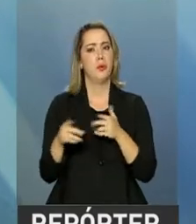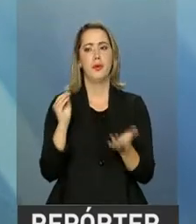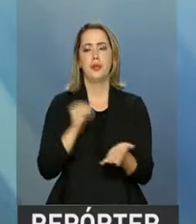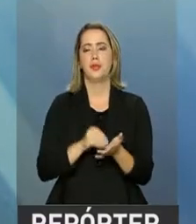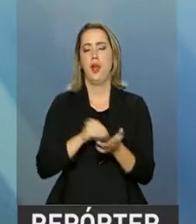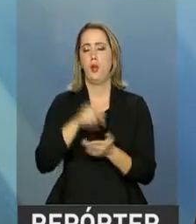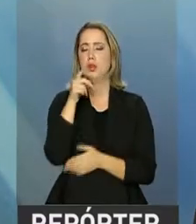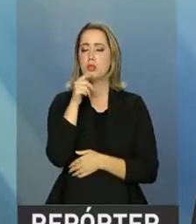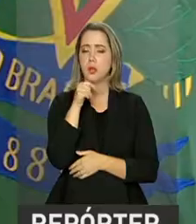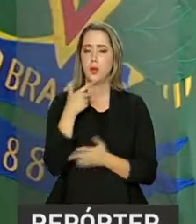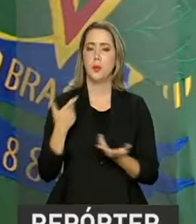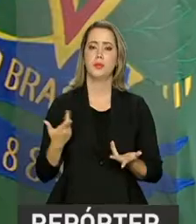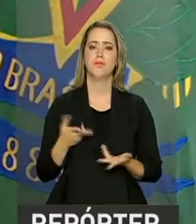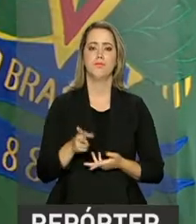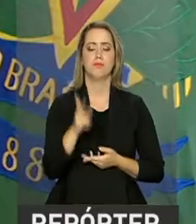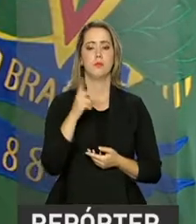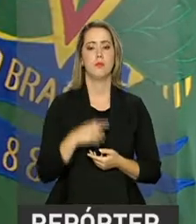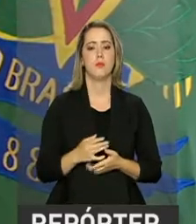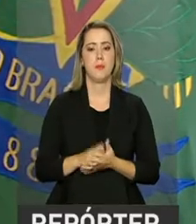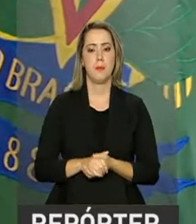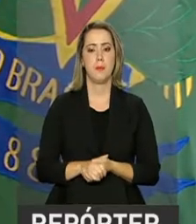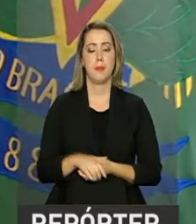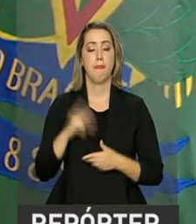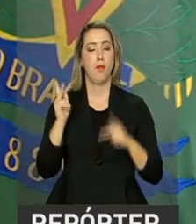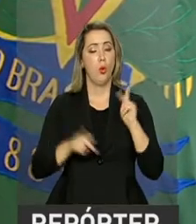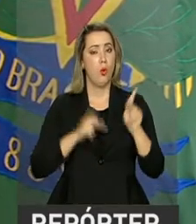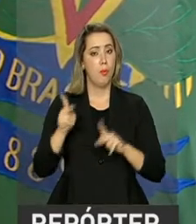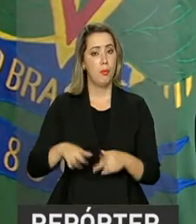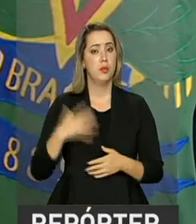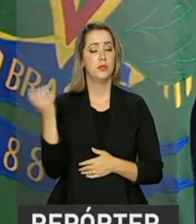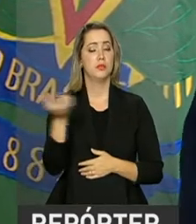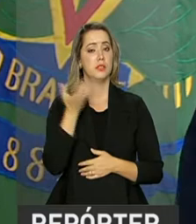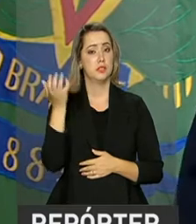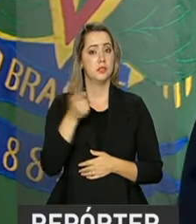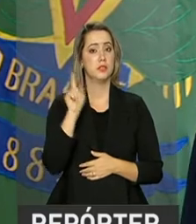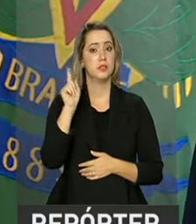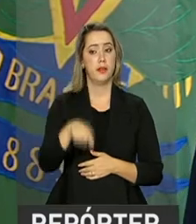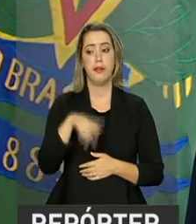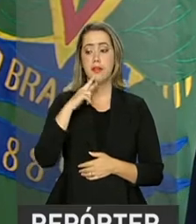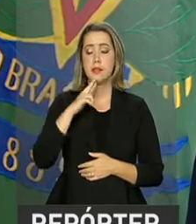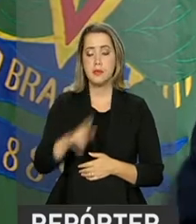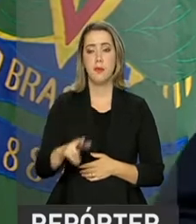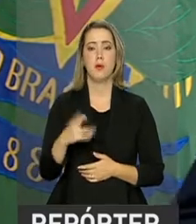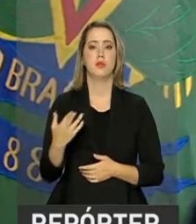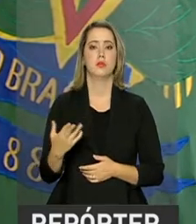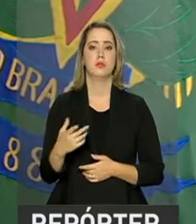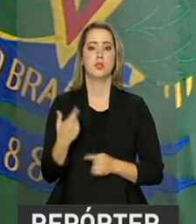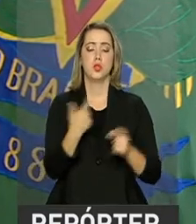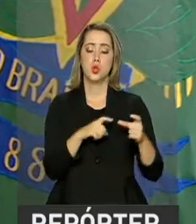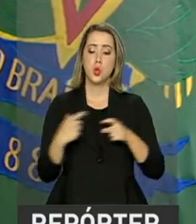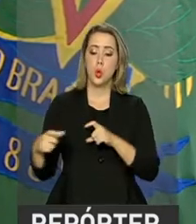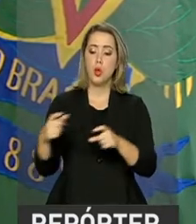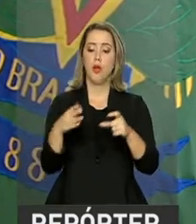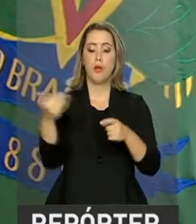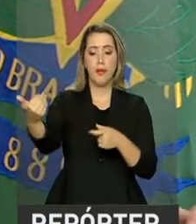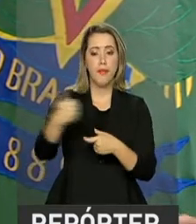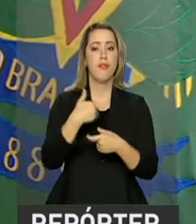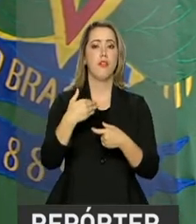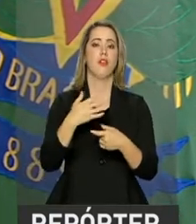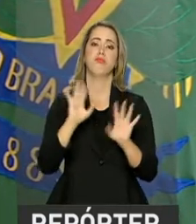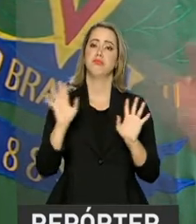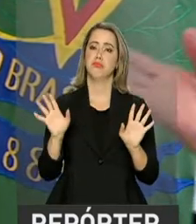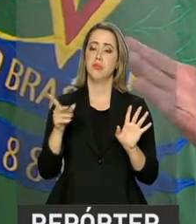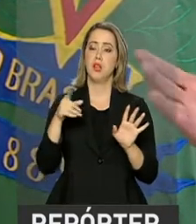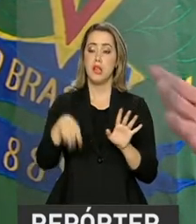o desabastecimento. O que o povo brasileiro quer, o povo geral quer, é resultado. De onde e como vem o resultado, não importa, quer